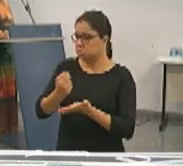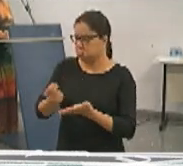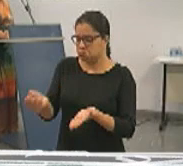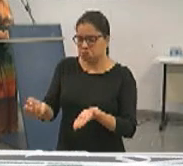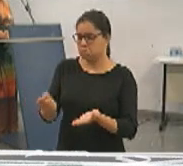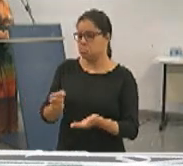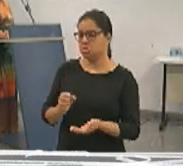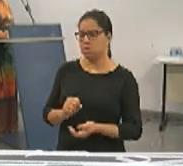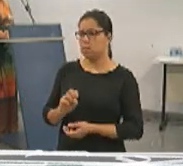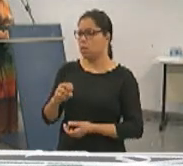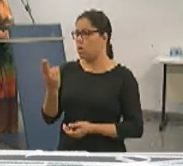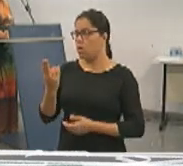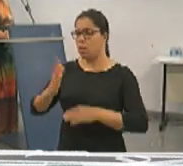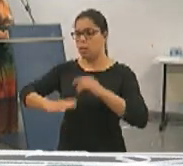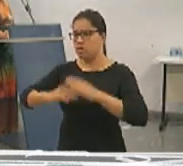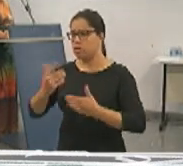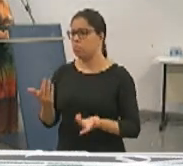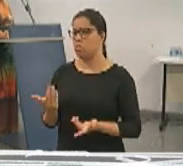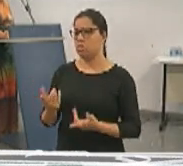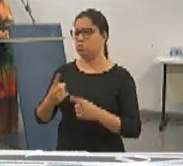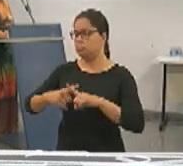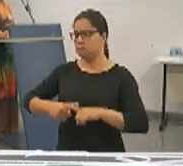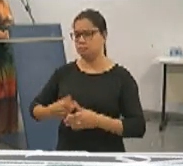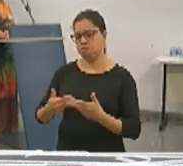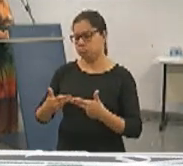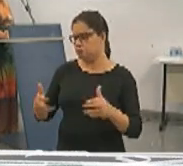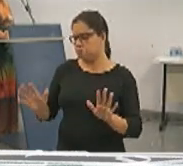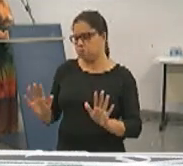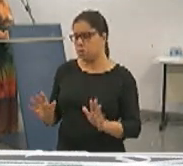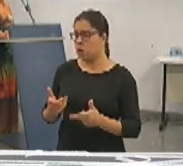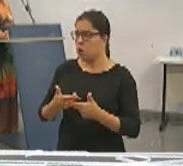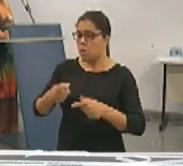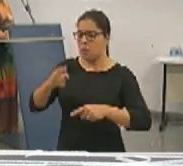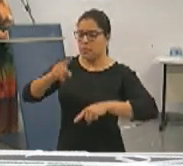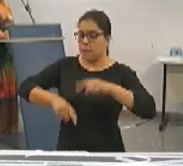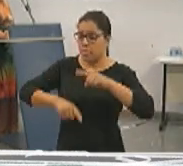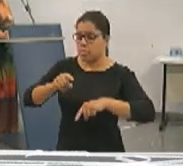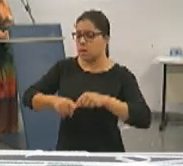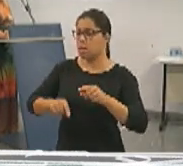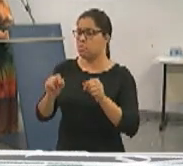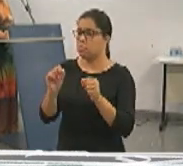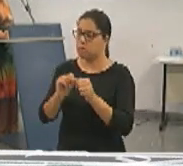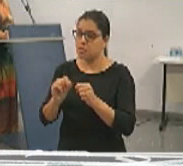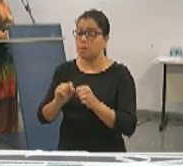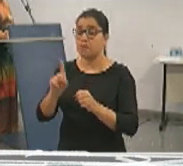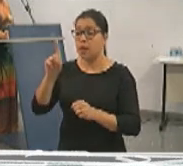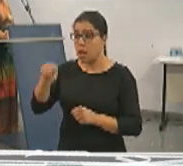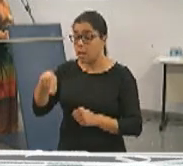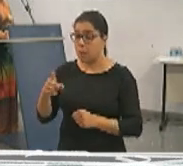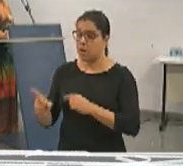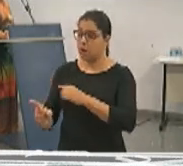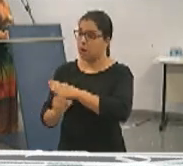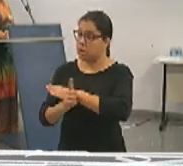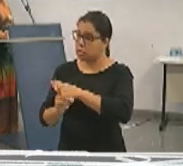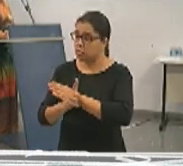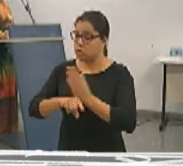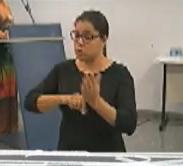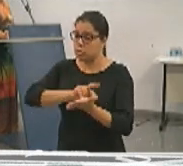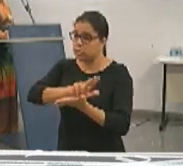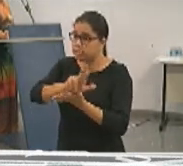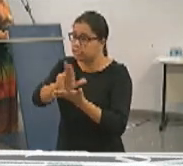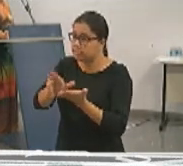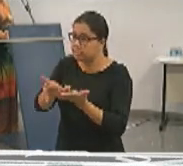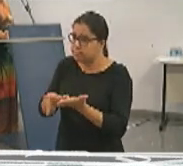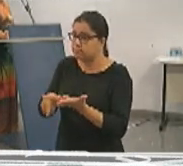diárias de passagem, não, mas da parte terceirizada, de custeio, de material para atender tanto docente como técnico como aluno.